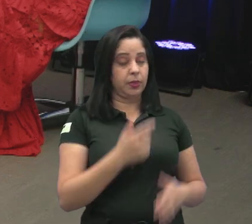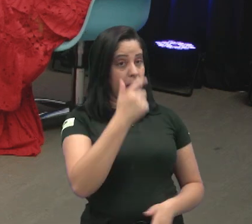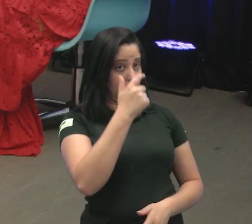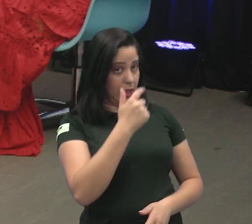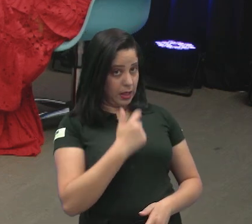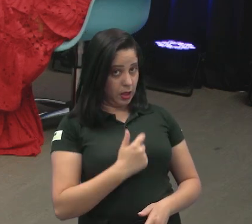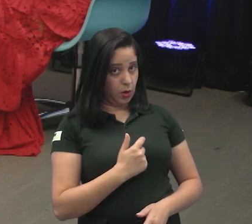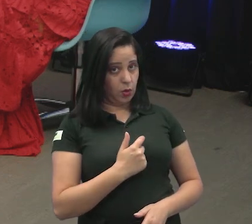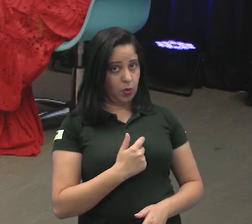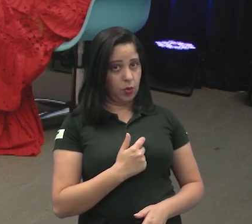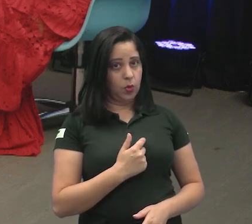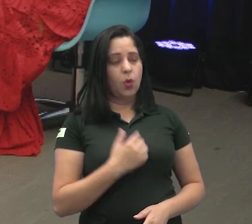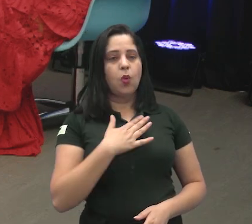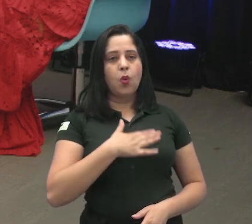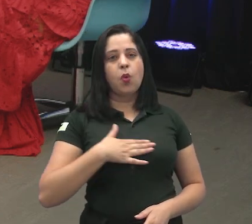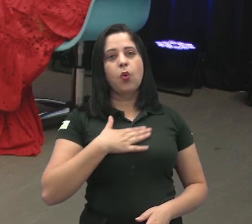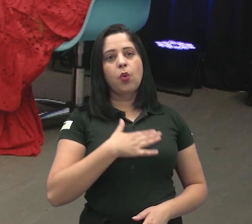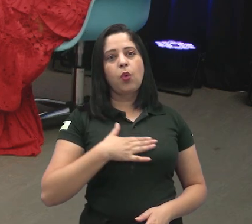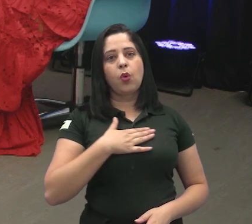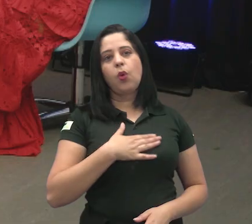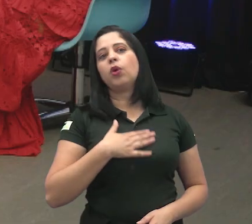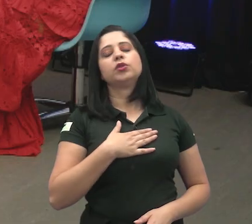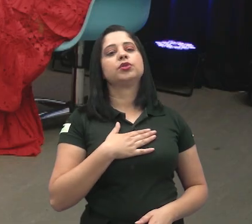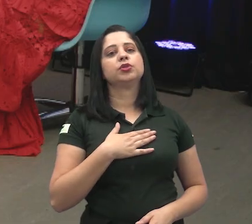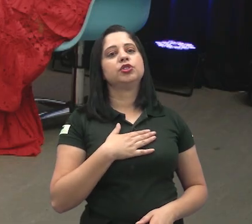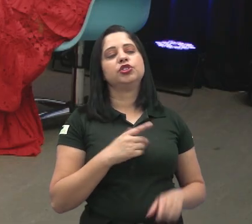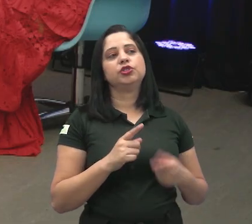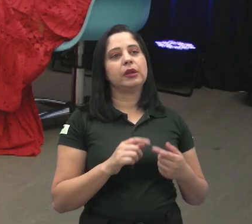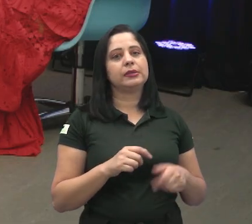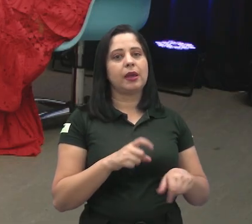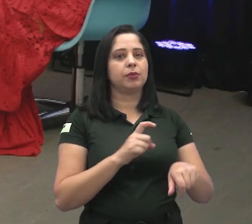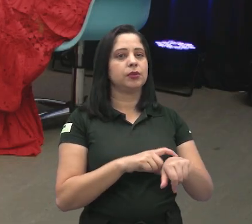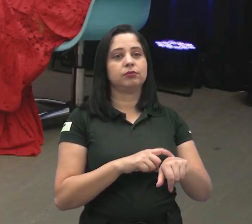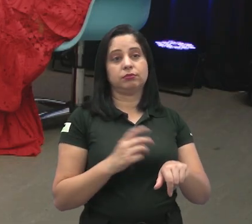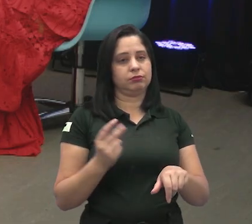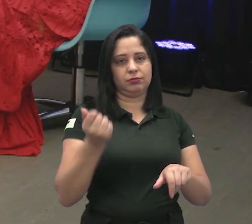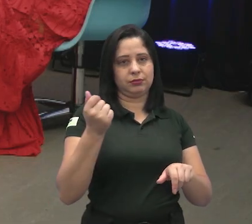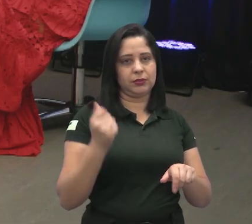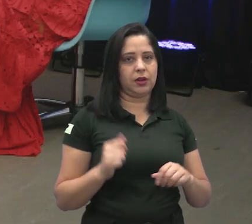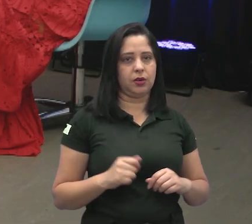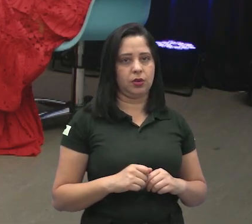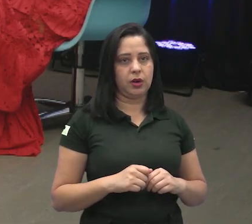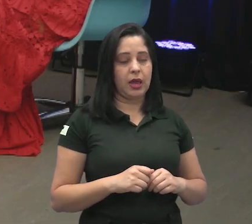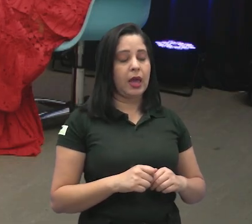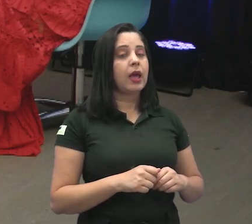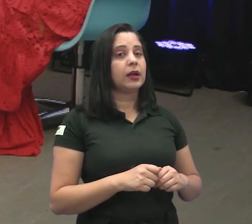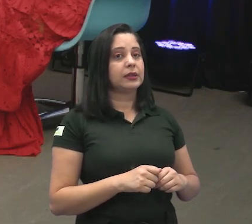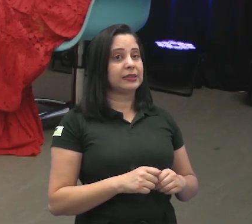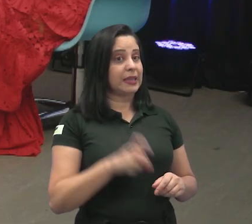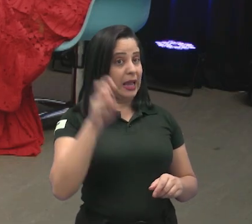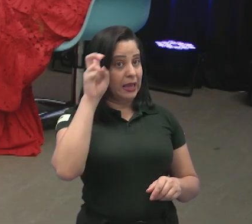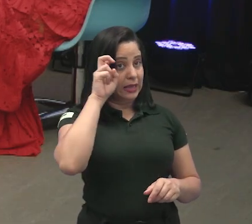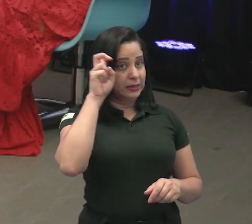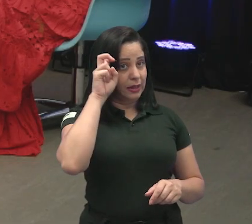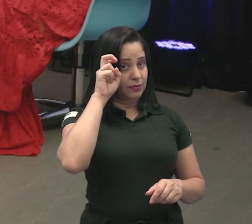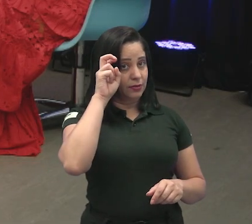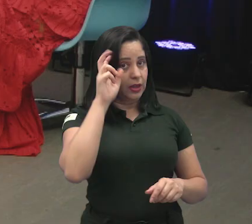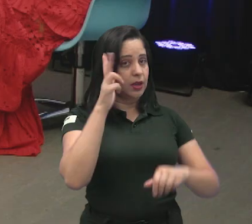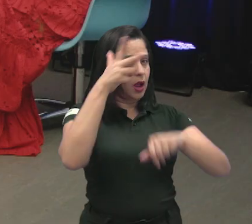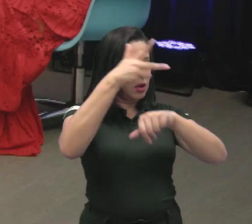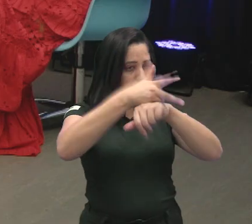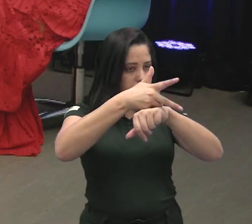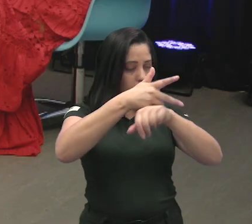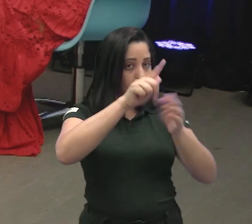eu gosto muito dessa questão do improviso. Então, eu gravo a agenda cultural pro jornal na quinta-feira